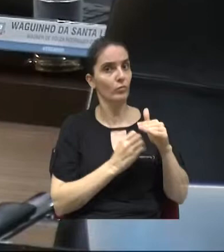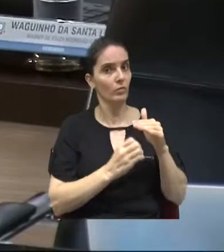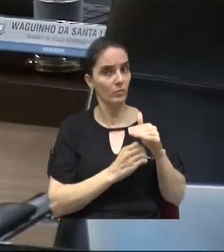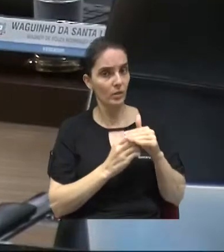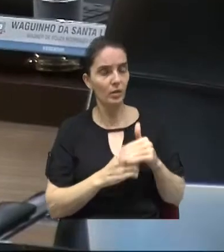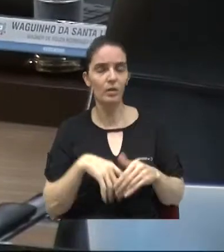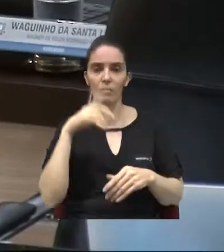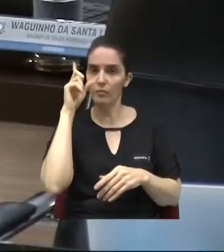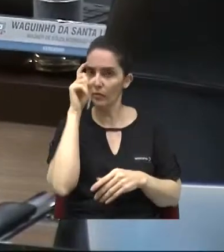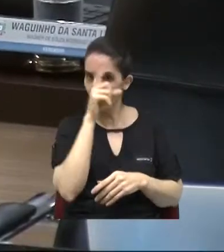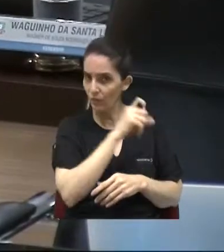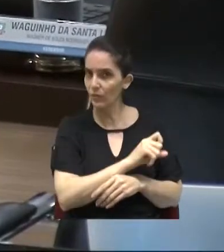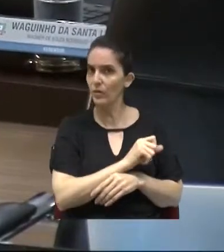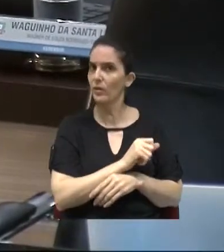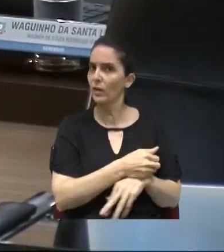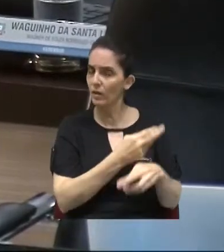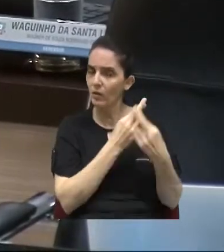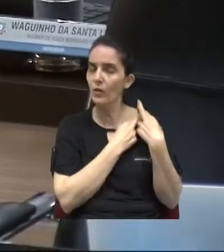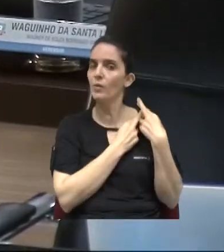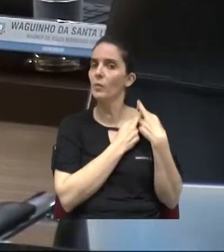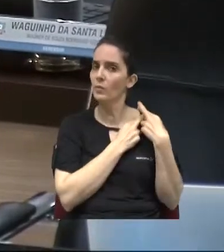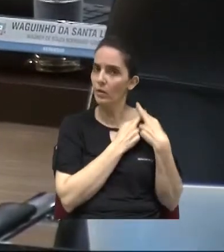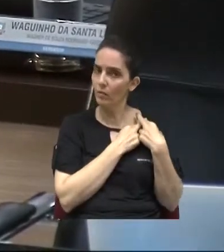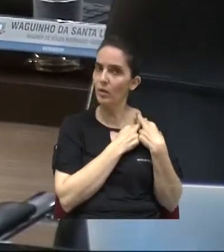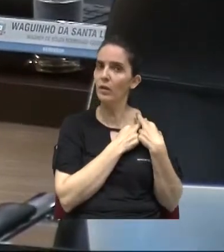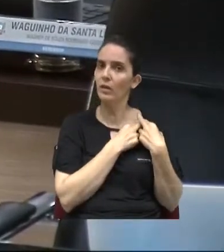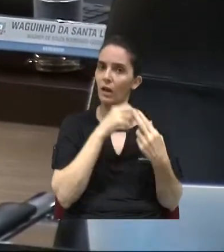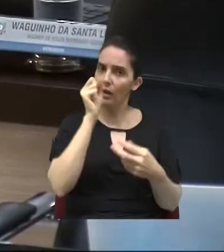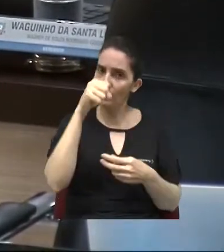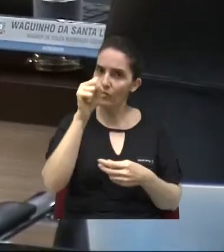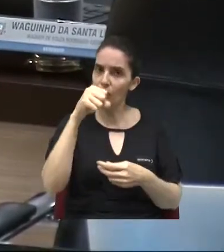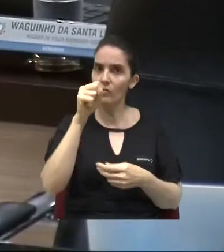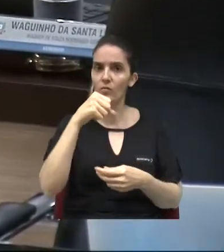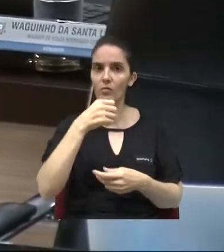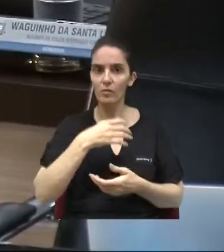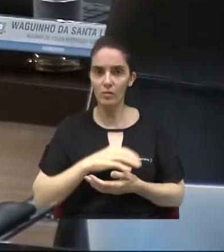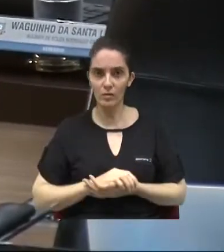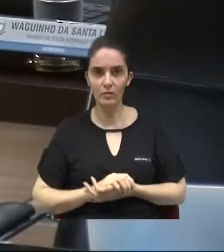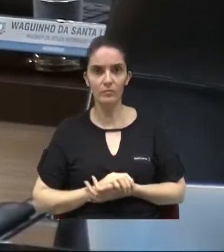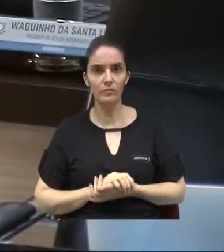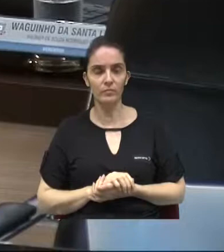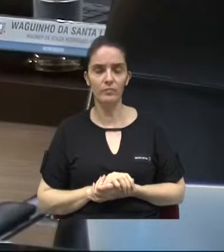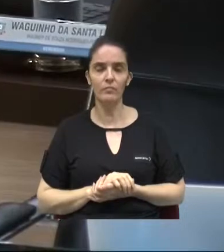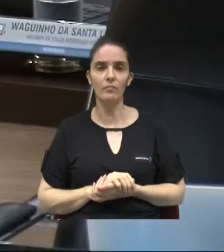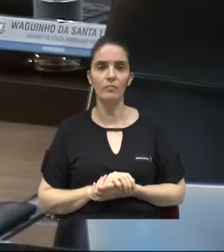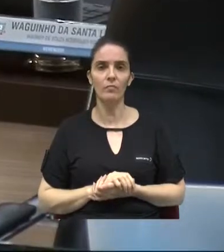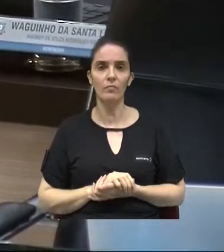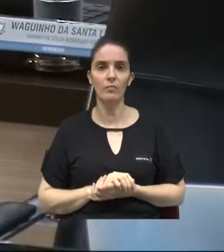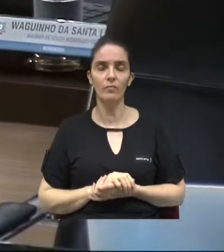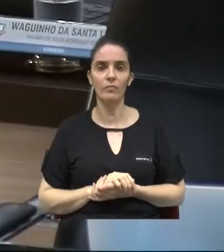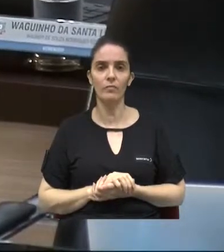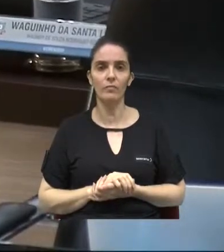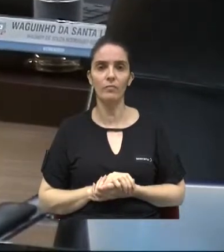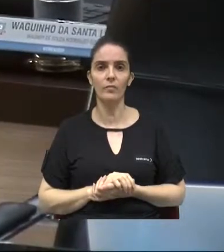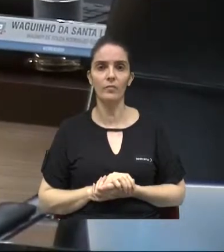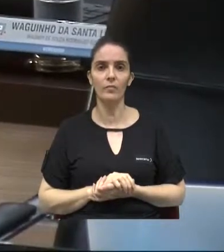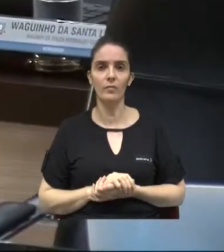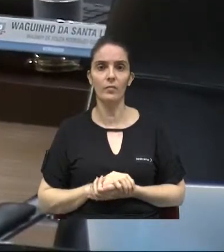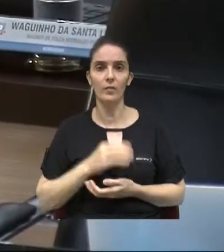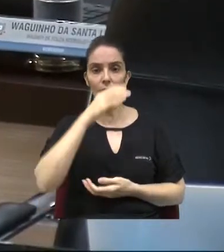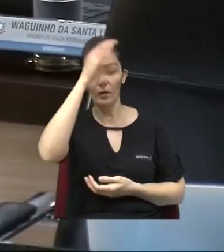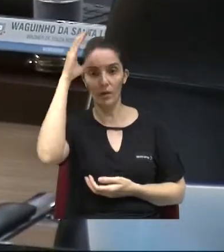calma, e é assumir responsabilidade que eu considero uma ousadia e que me